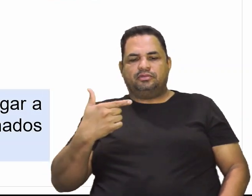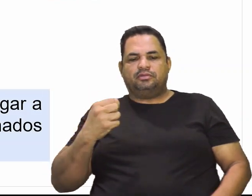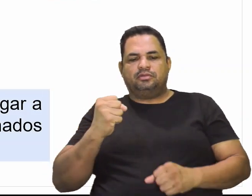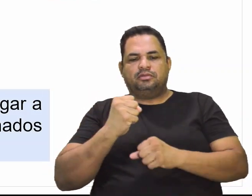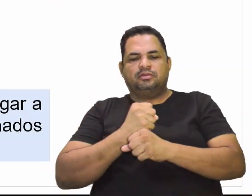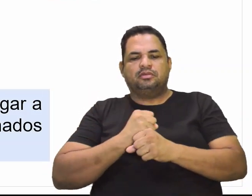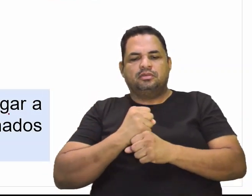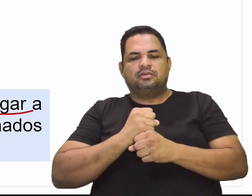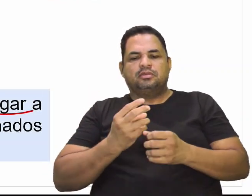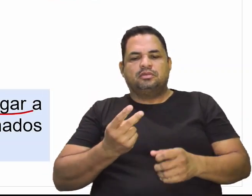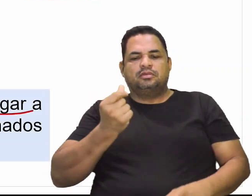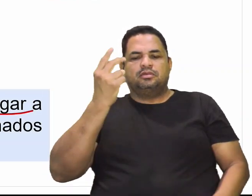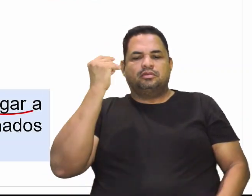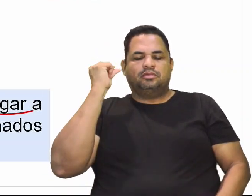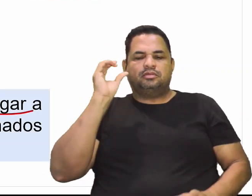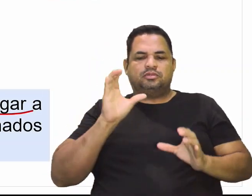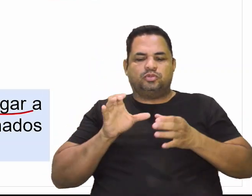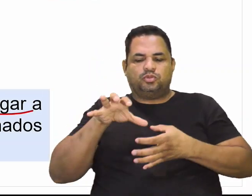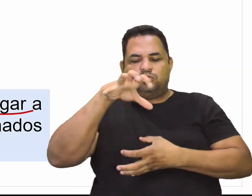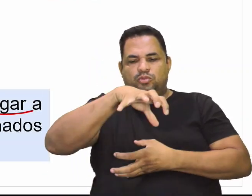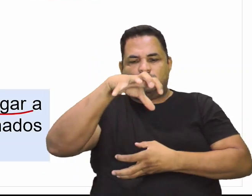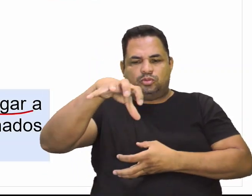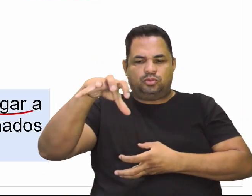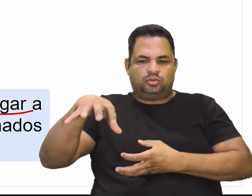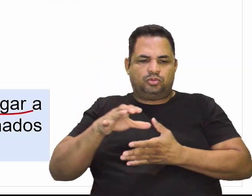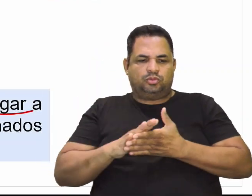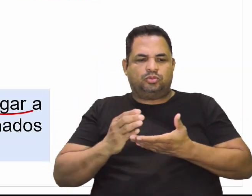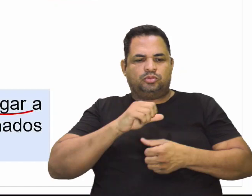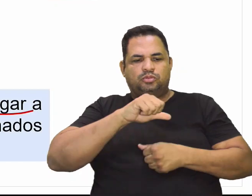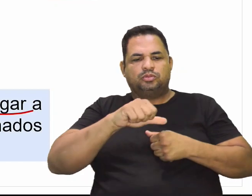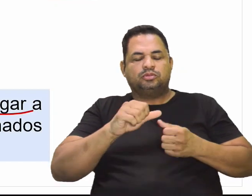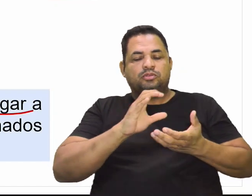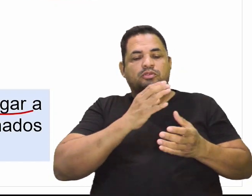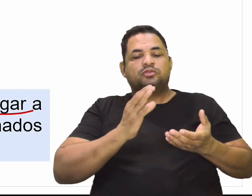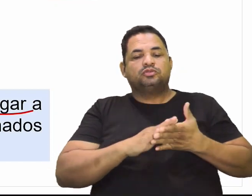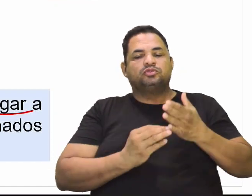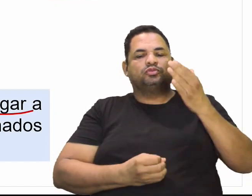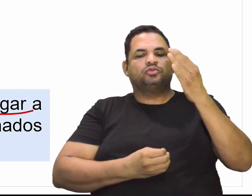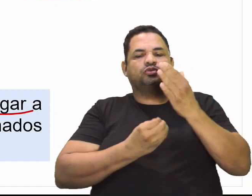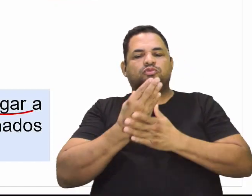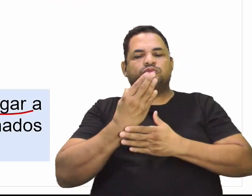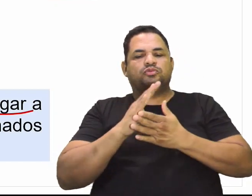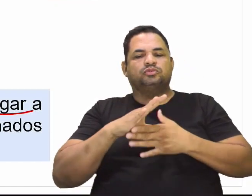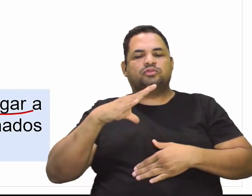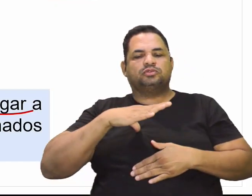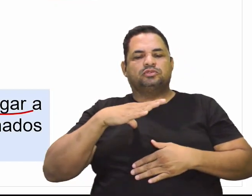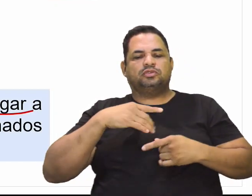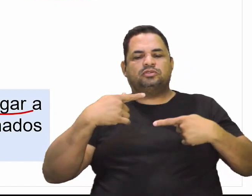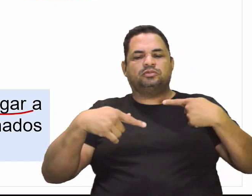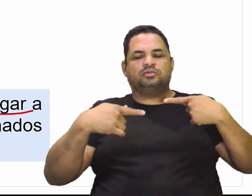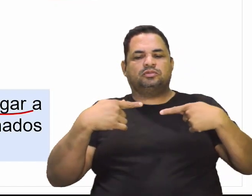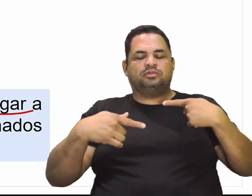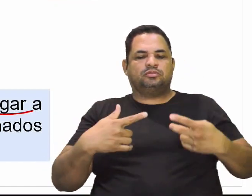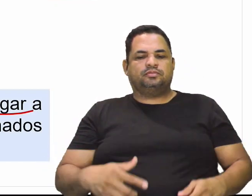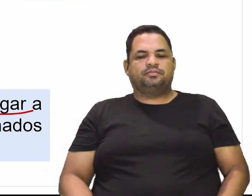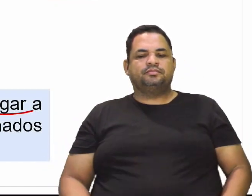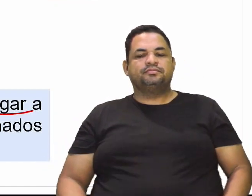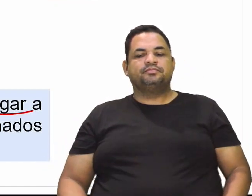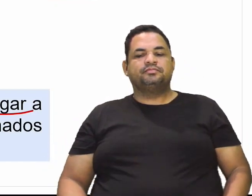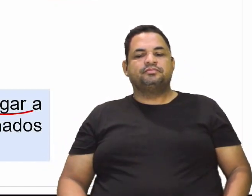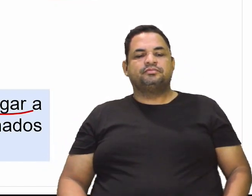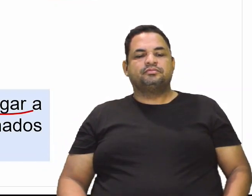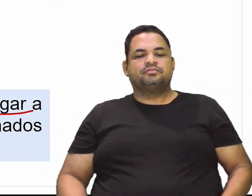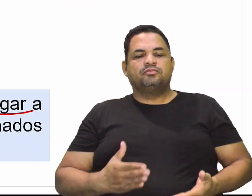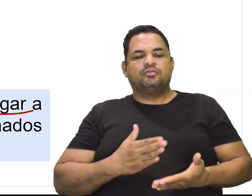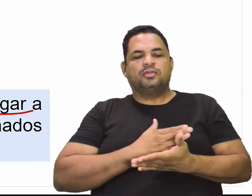Os antigos núcleos deram lugar a pequenas cidades políticas, chamadas de nomos, que